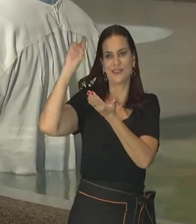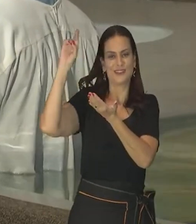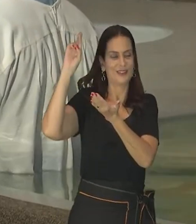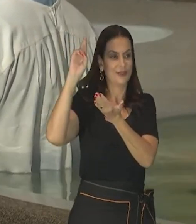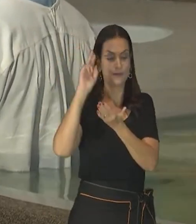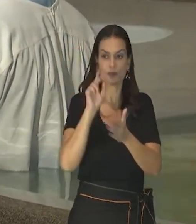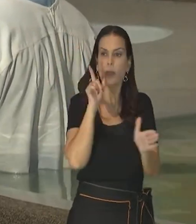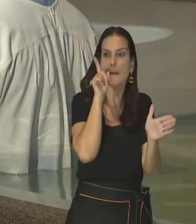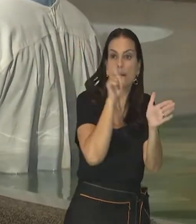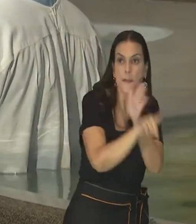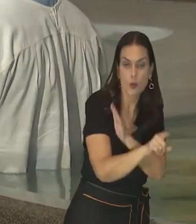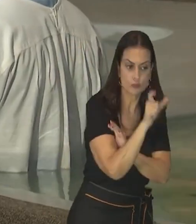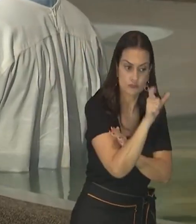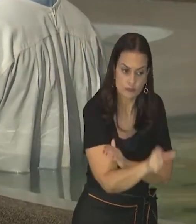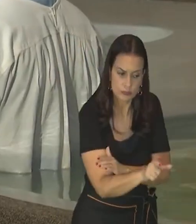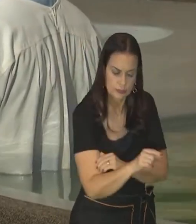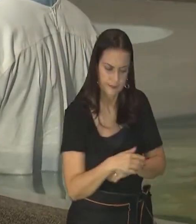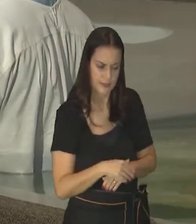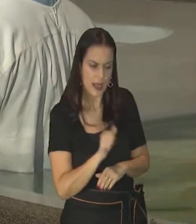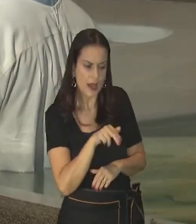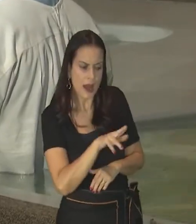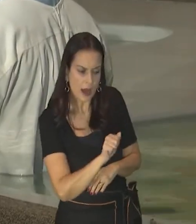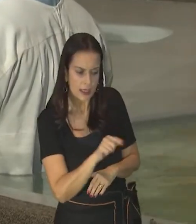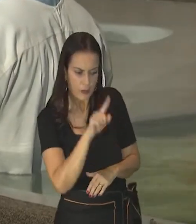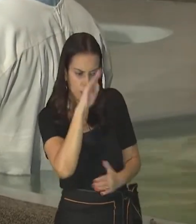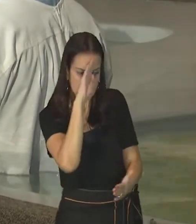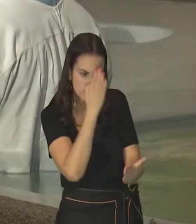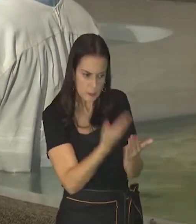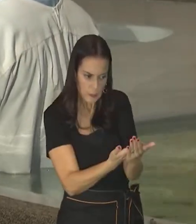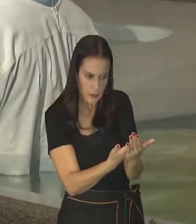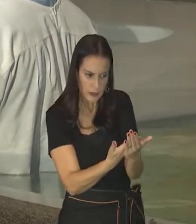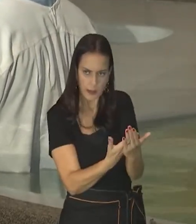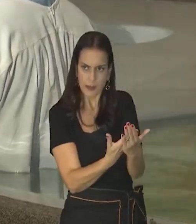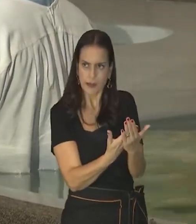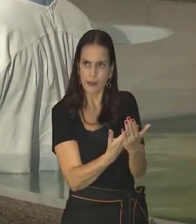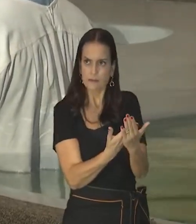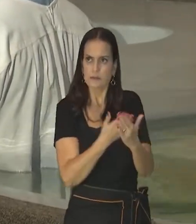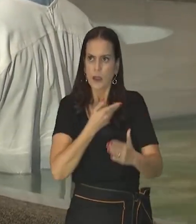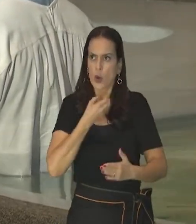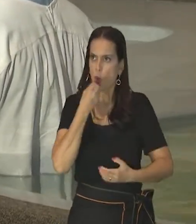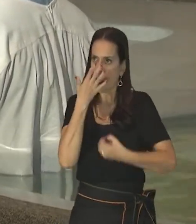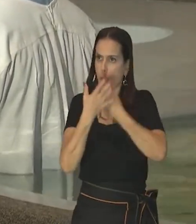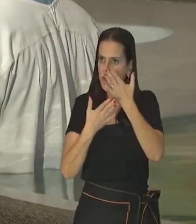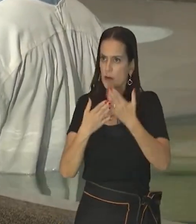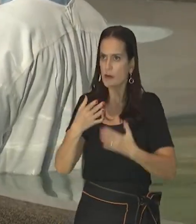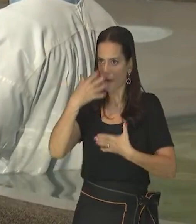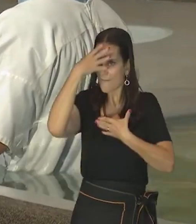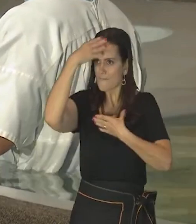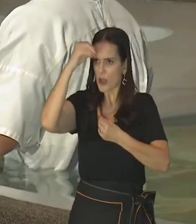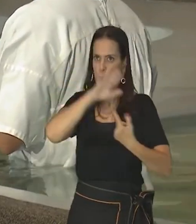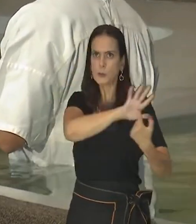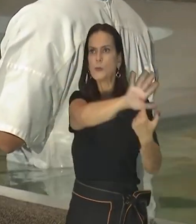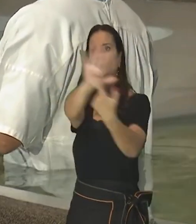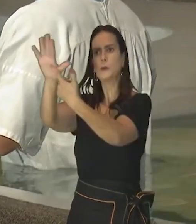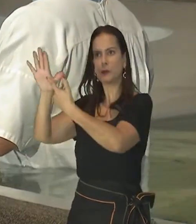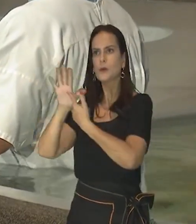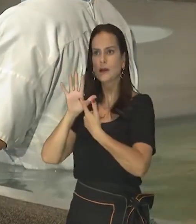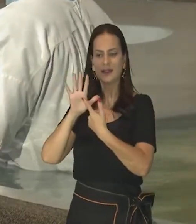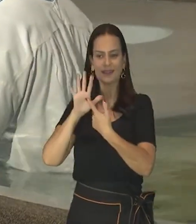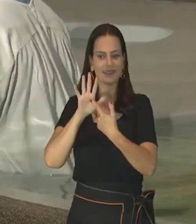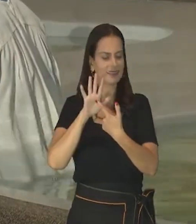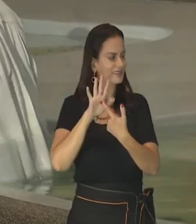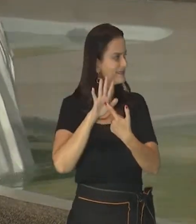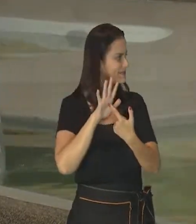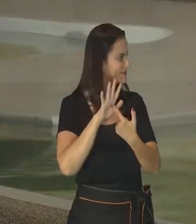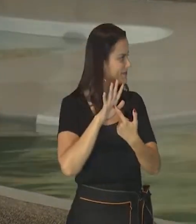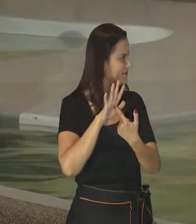Aninha, você confirma a sua pública profissão de fé? Fica aqui, pastor, do